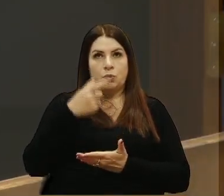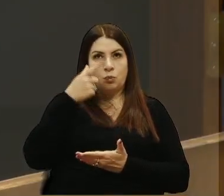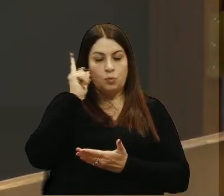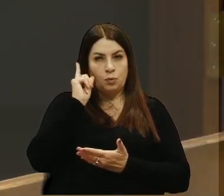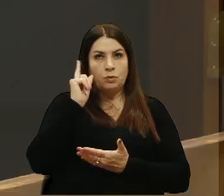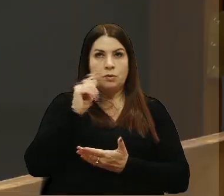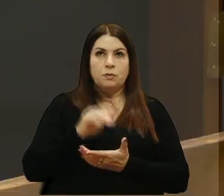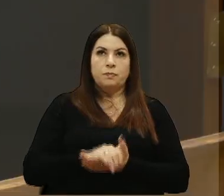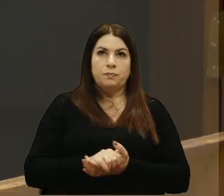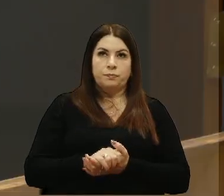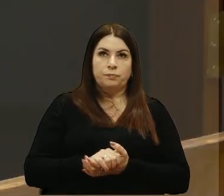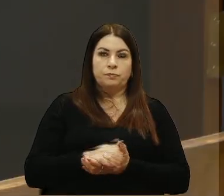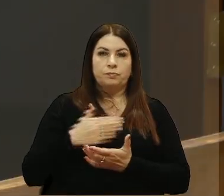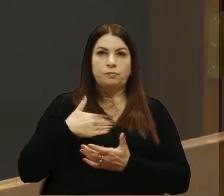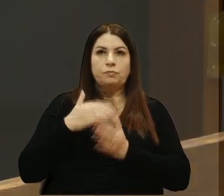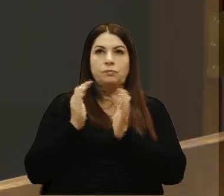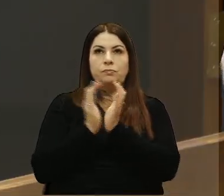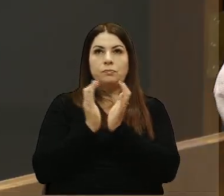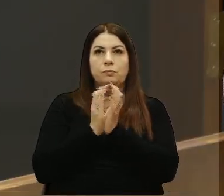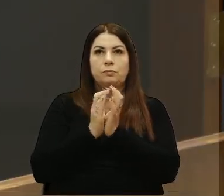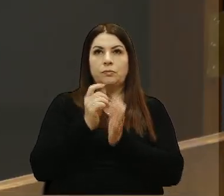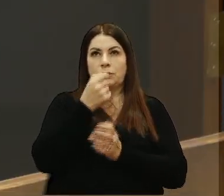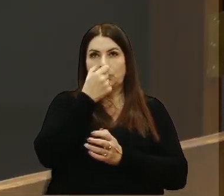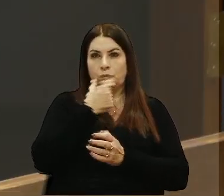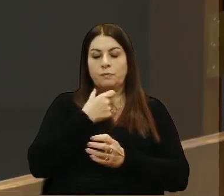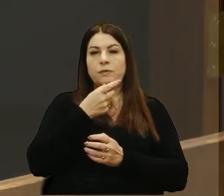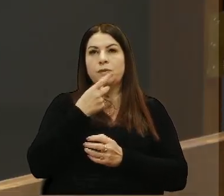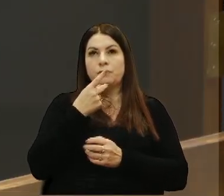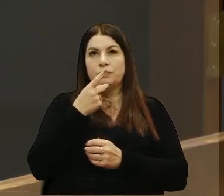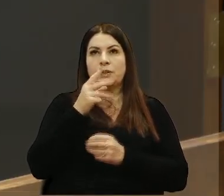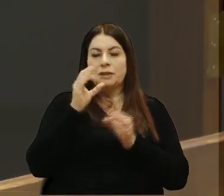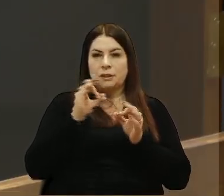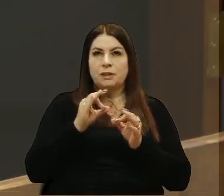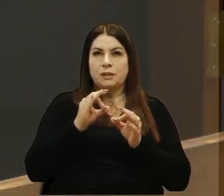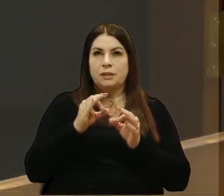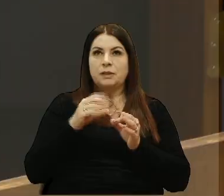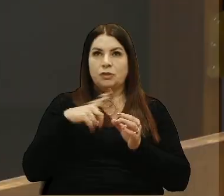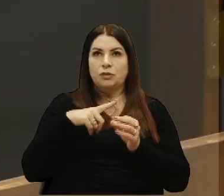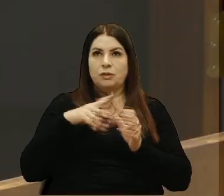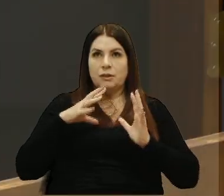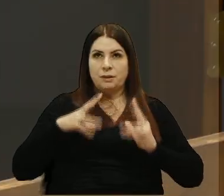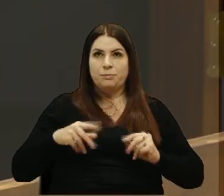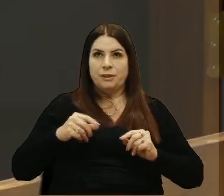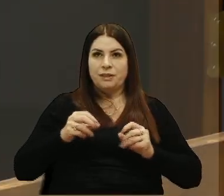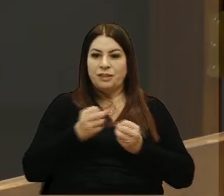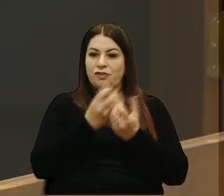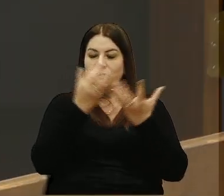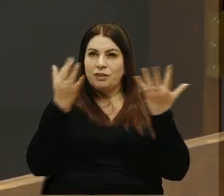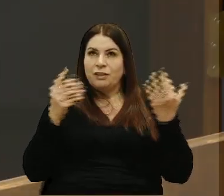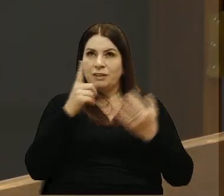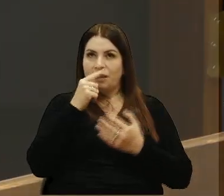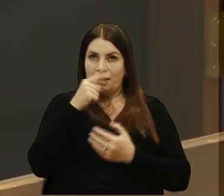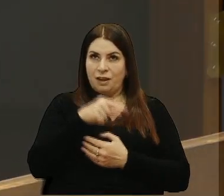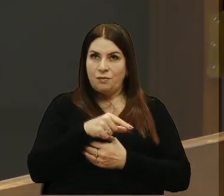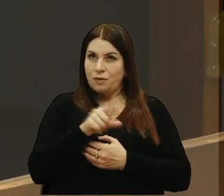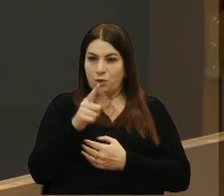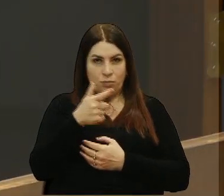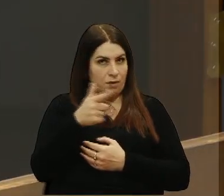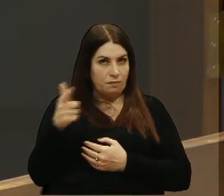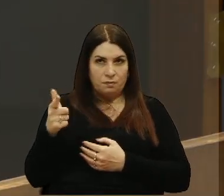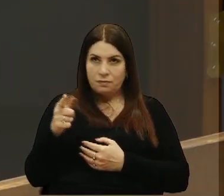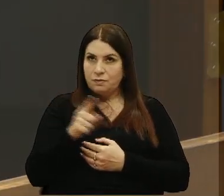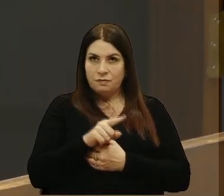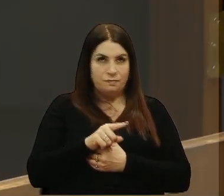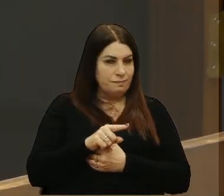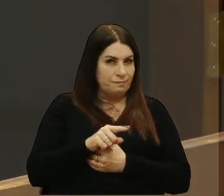o meu colega vereador Cristiano Becker foi muito célere ao determinar que haveria limpeza do chafariz da Praça Dante. Não houve a limpeza do chafariz